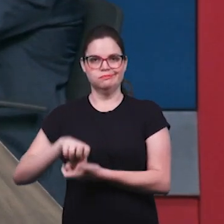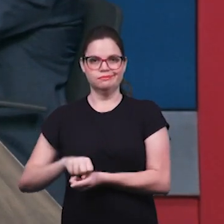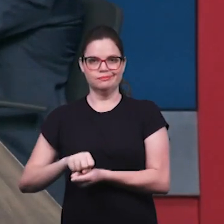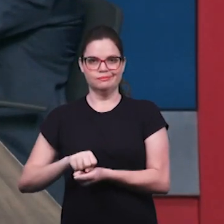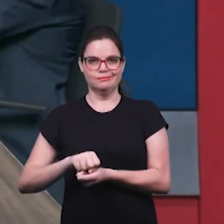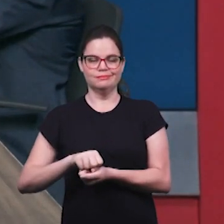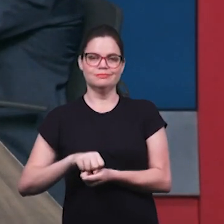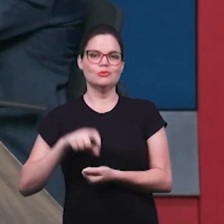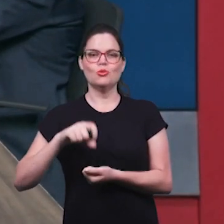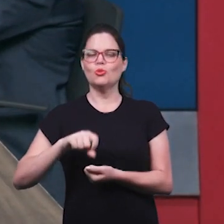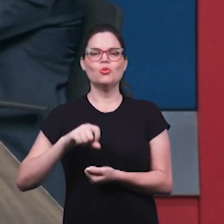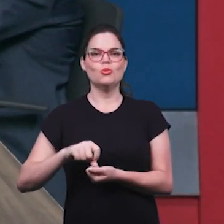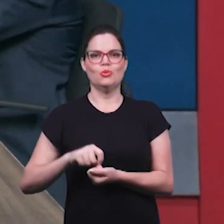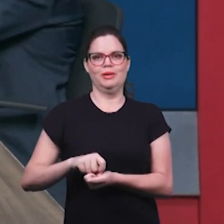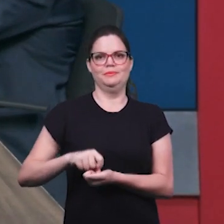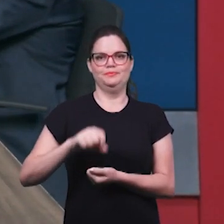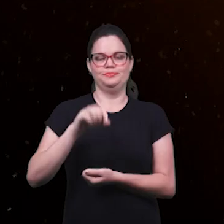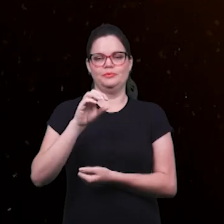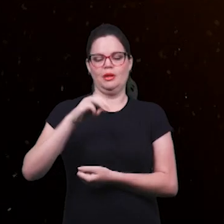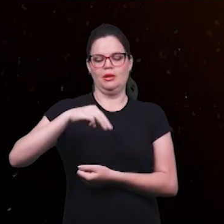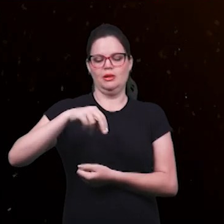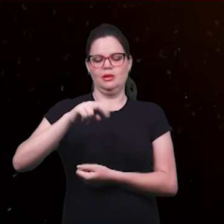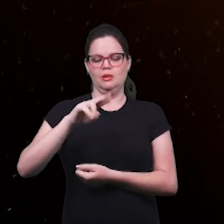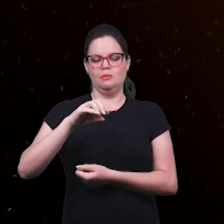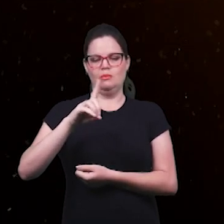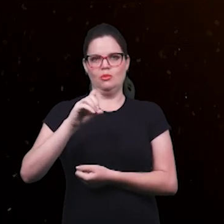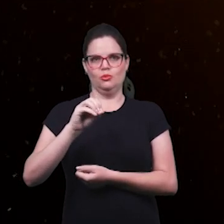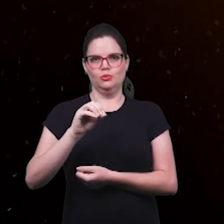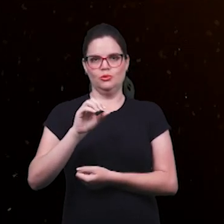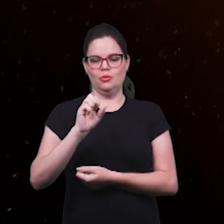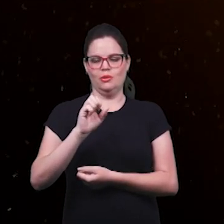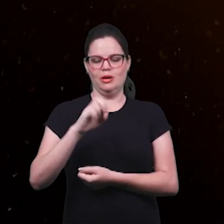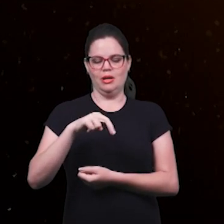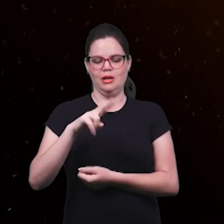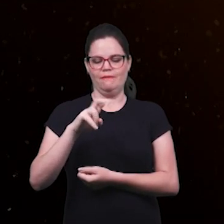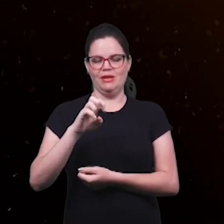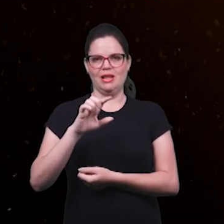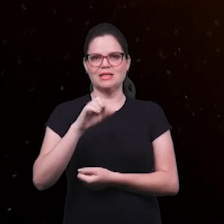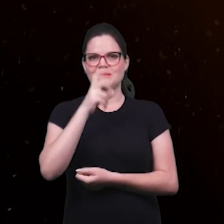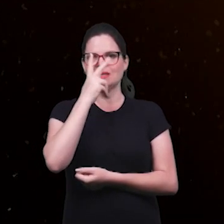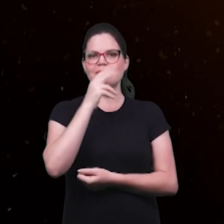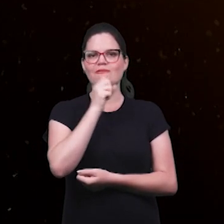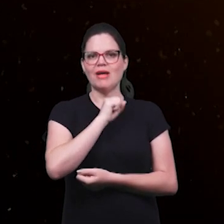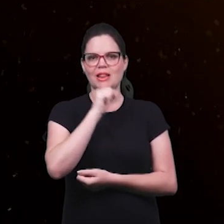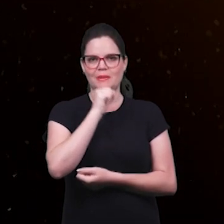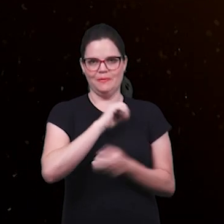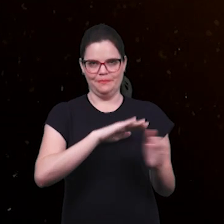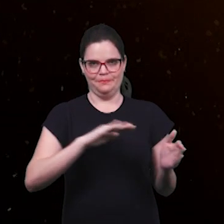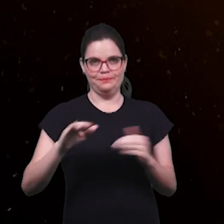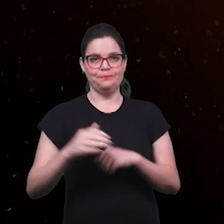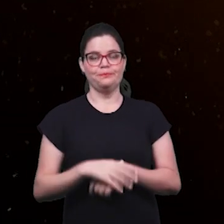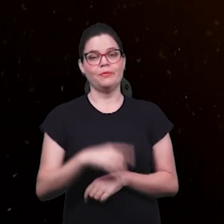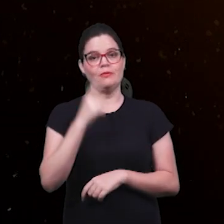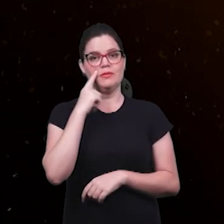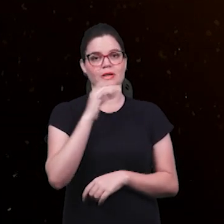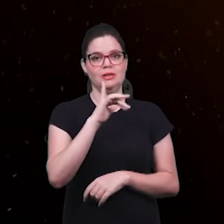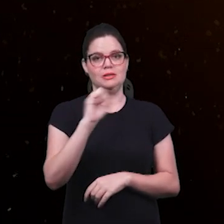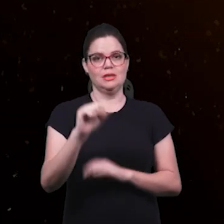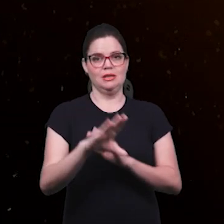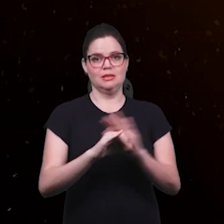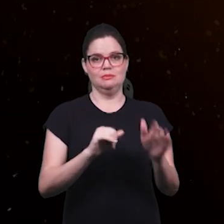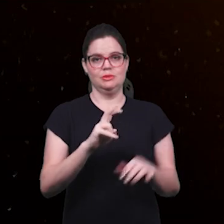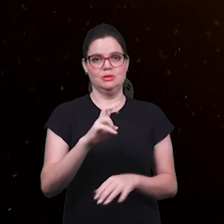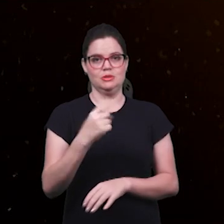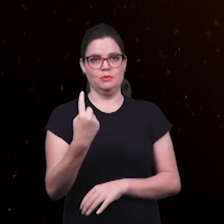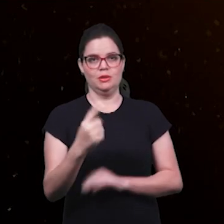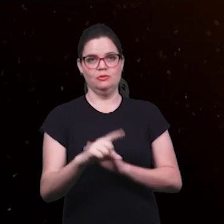ler um texto da palavra que se encontra em Isaías 51, verso 6. O texto nos diz assim: Levantai os olhos para os céus